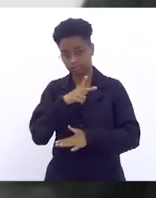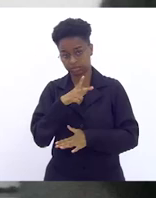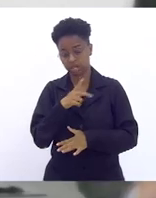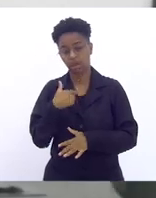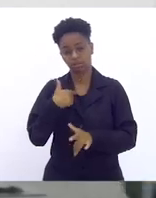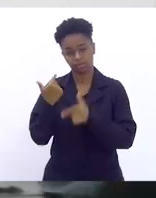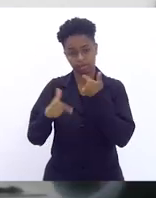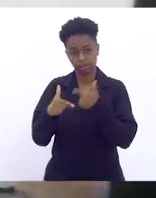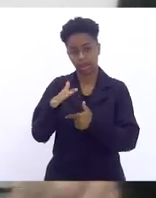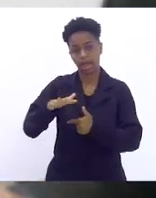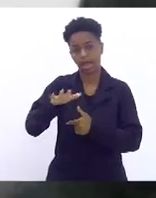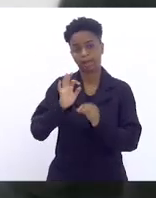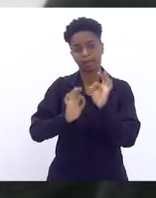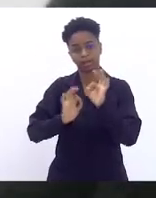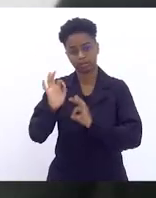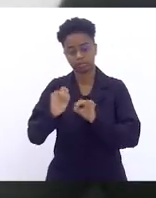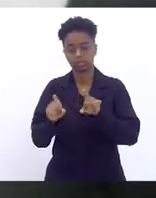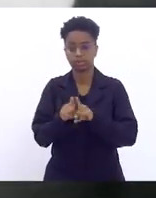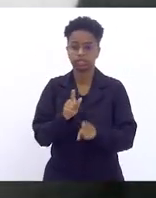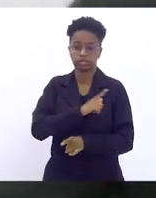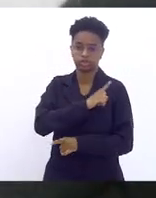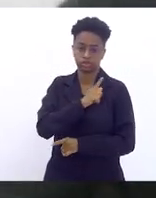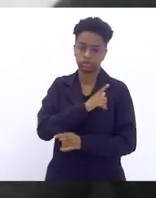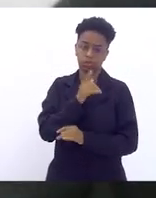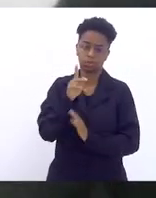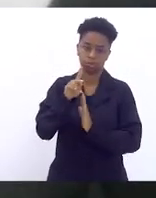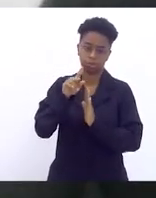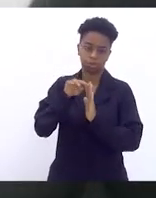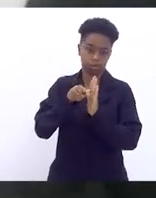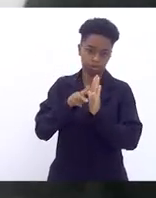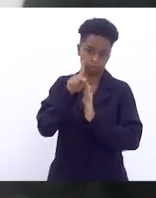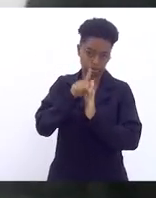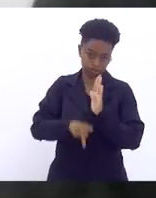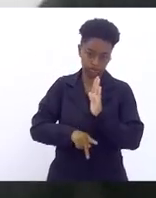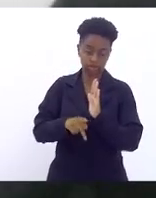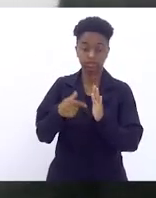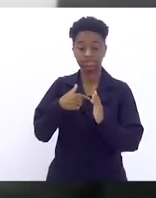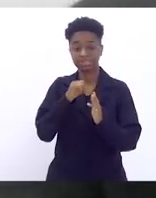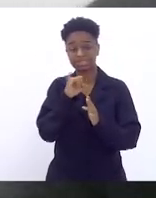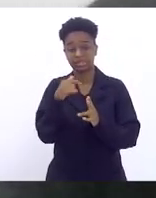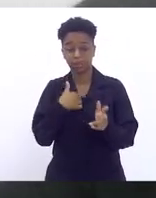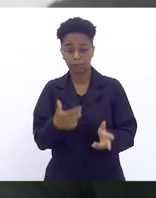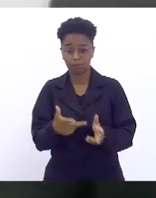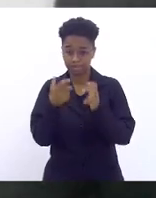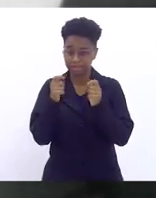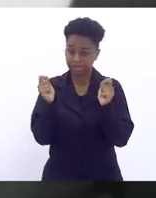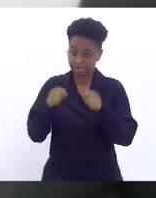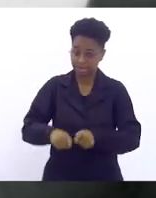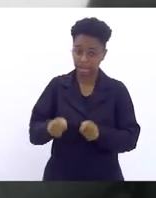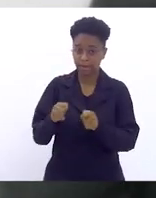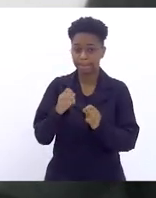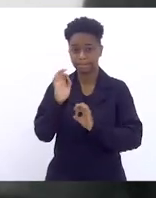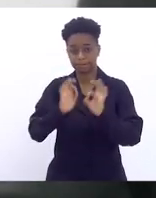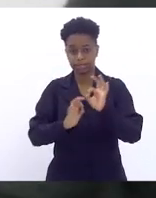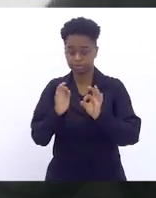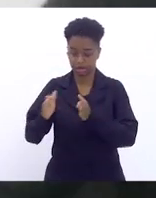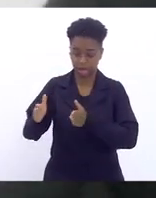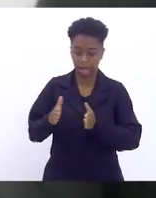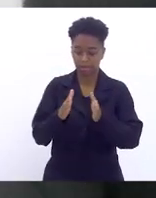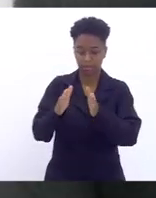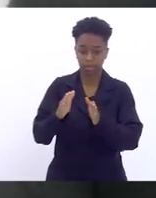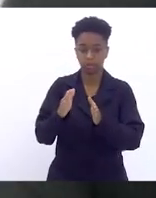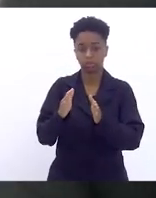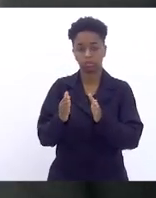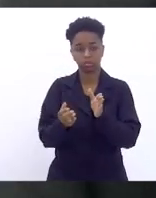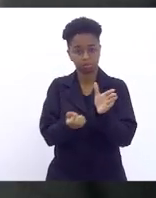gestão de projetos então eu sou de fato um entusiasta quando eu percebo que o planejamento ele pode ser de fato um caminho de construção